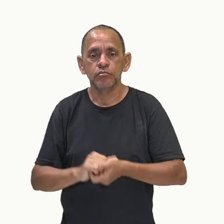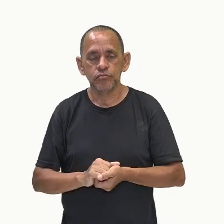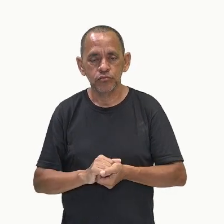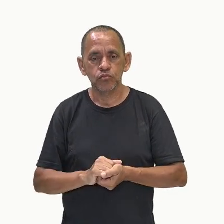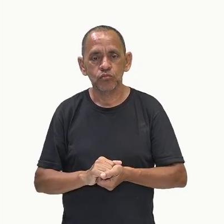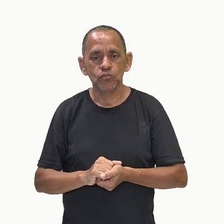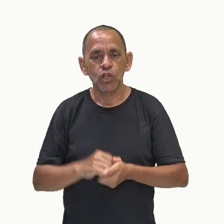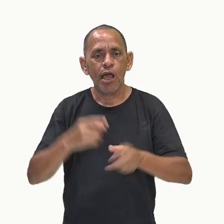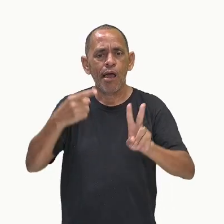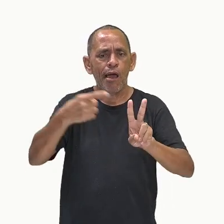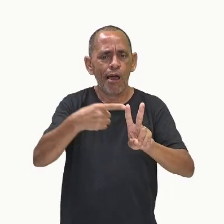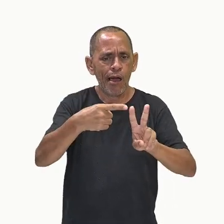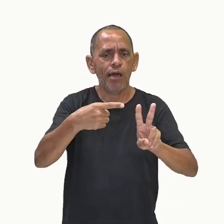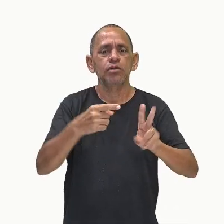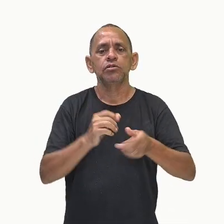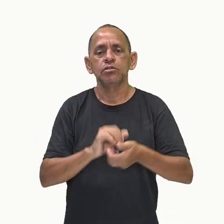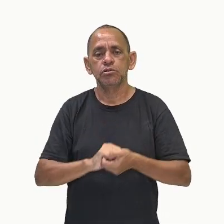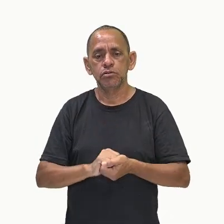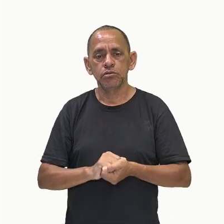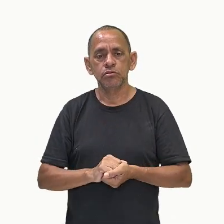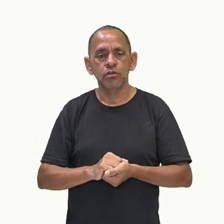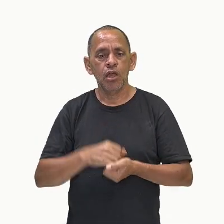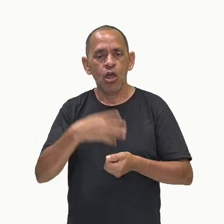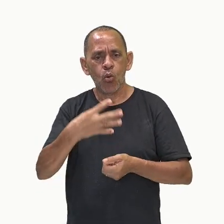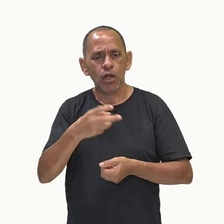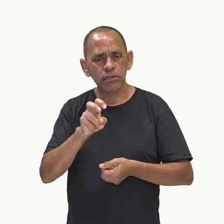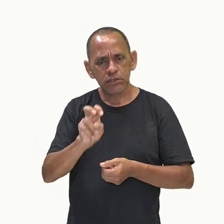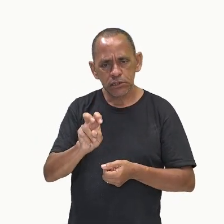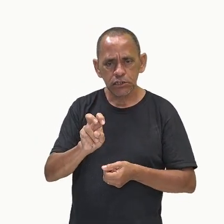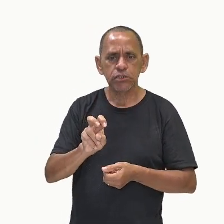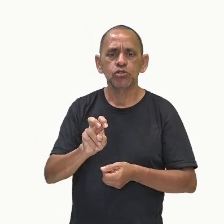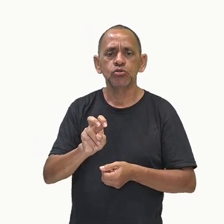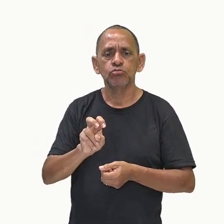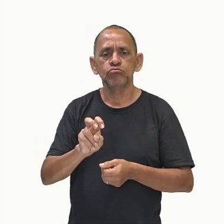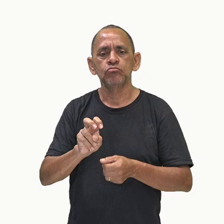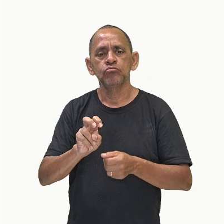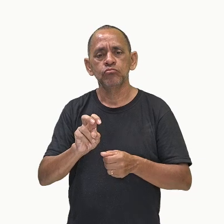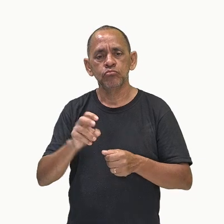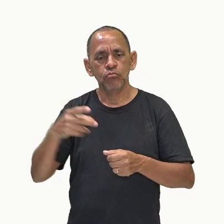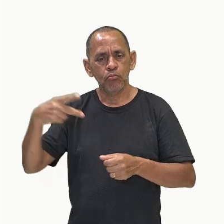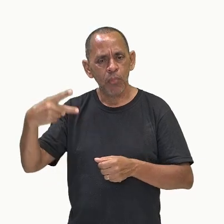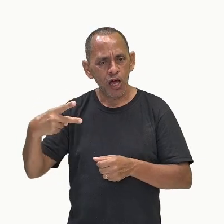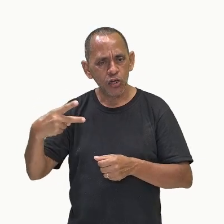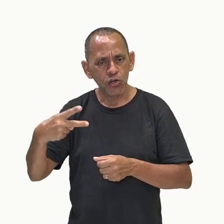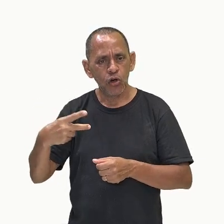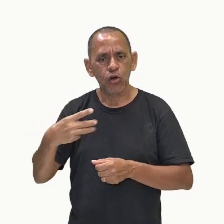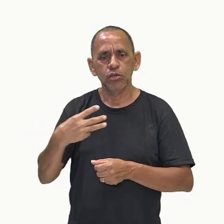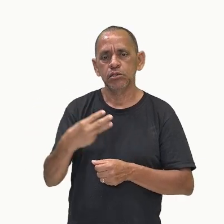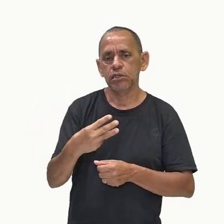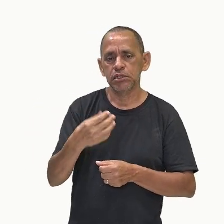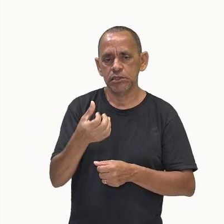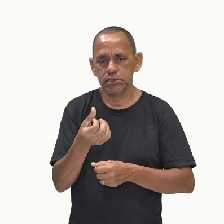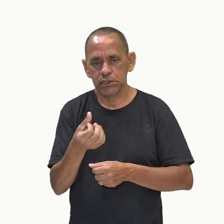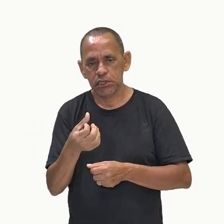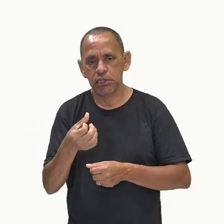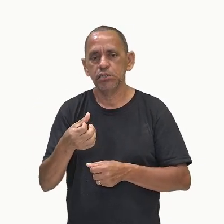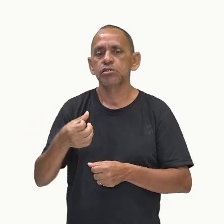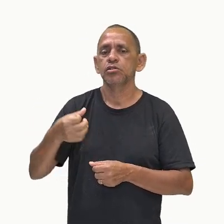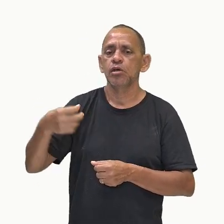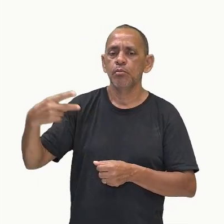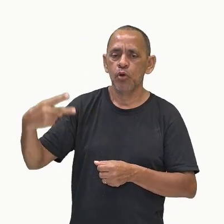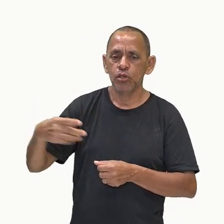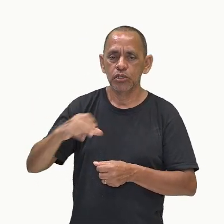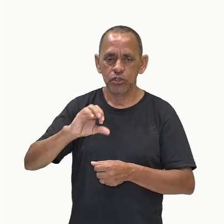de 36, que também é maior que raiz de 9, então foi fácil de identificar o maior lado, que foi raiz de